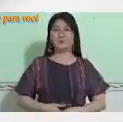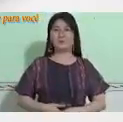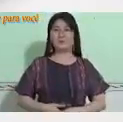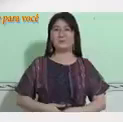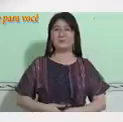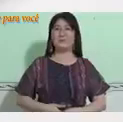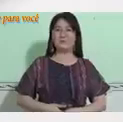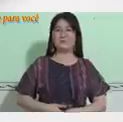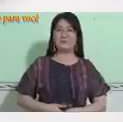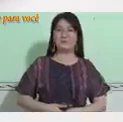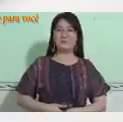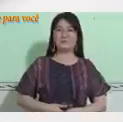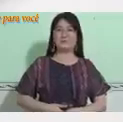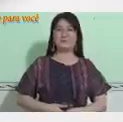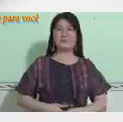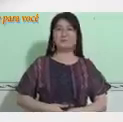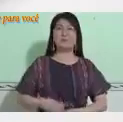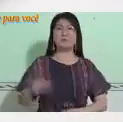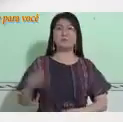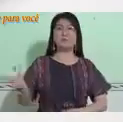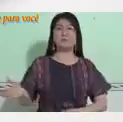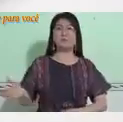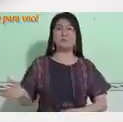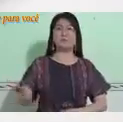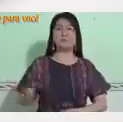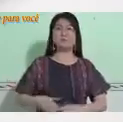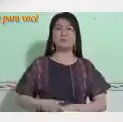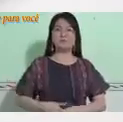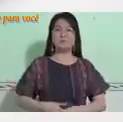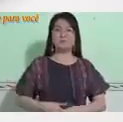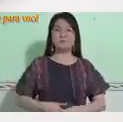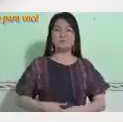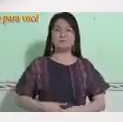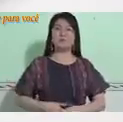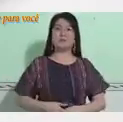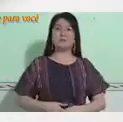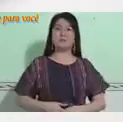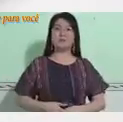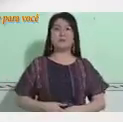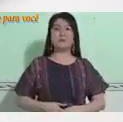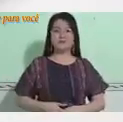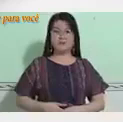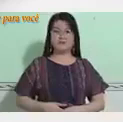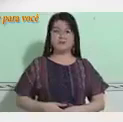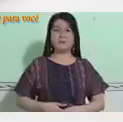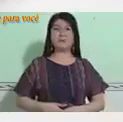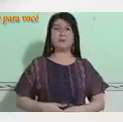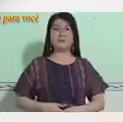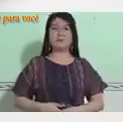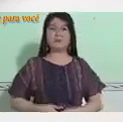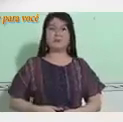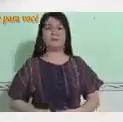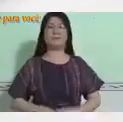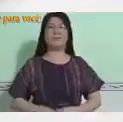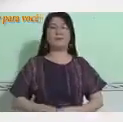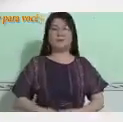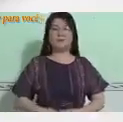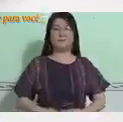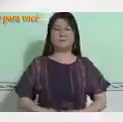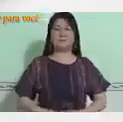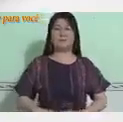Alguns bons corretivos para olheiras são 2 pontos pincel corretor de olheiras verde, vírgula, da Avène, ponto e vírgula,